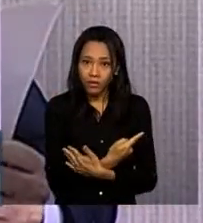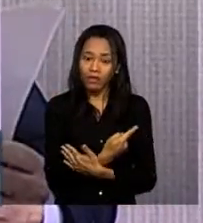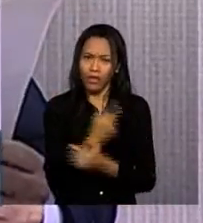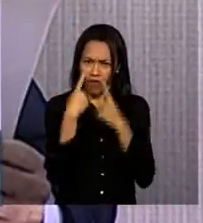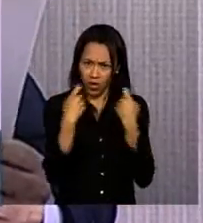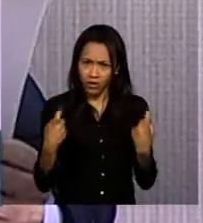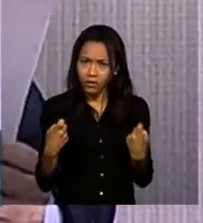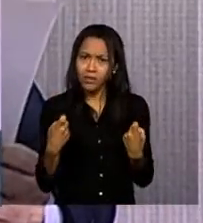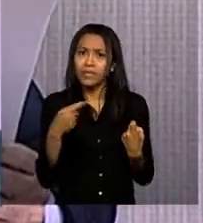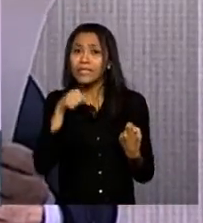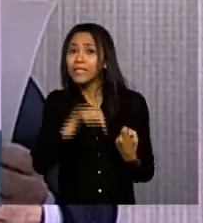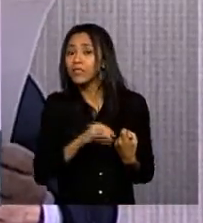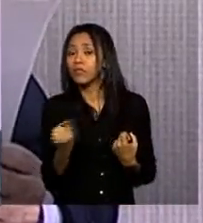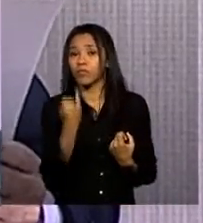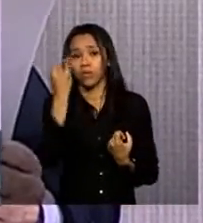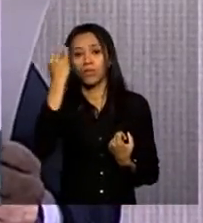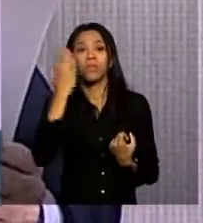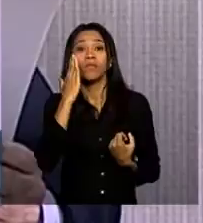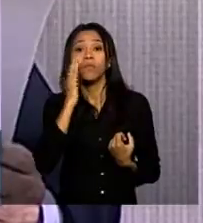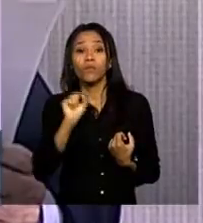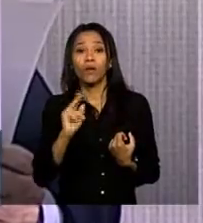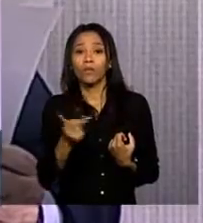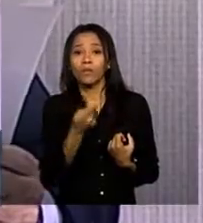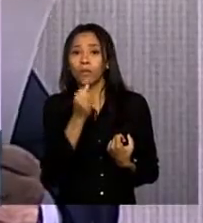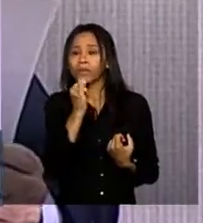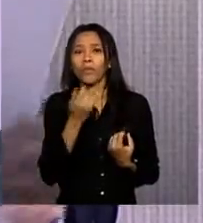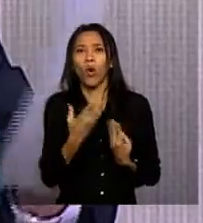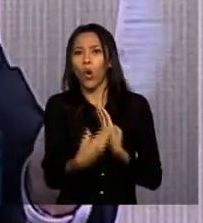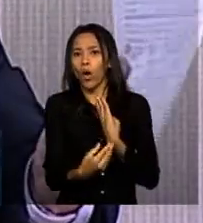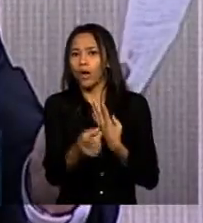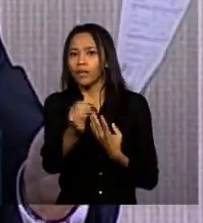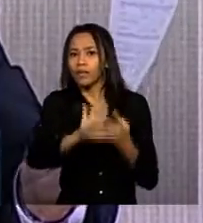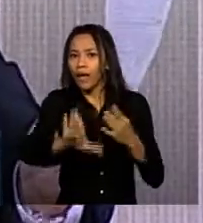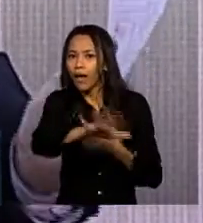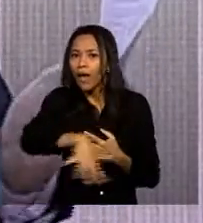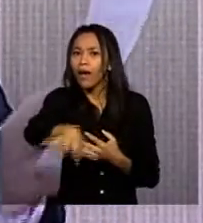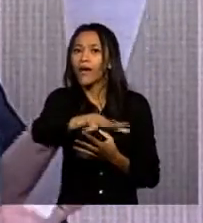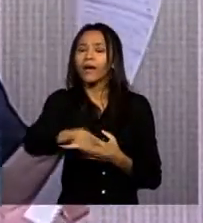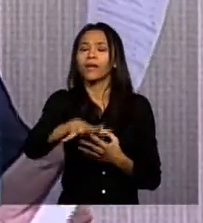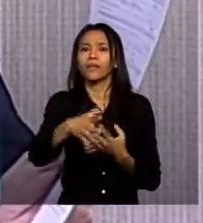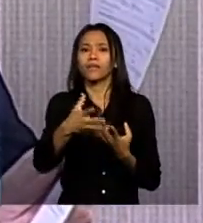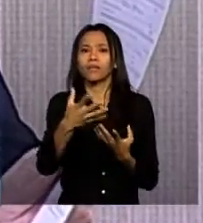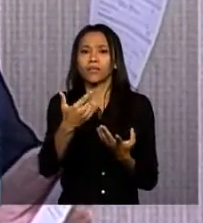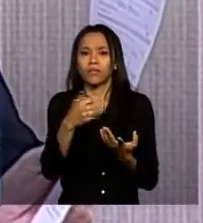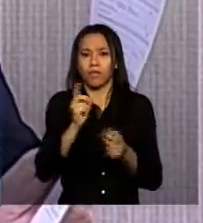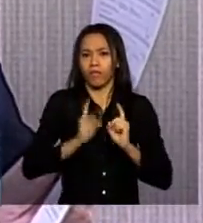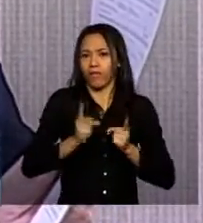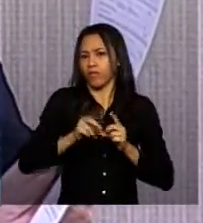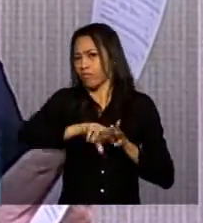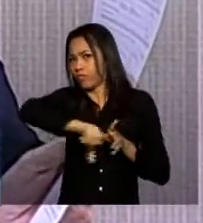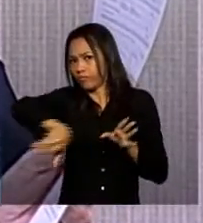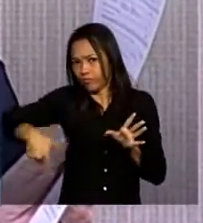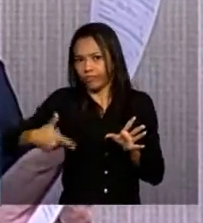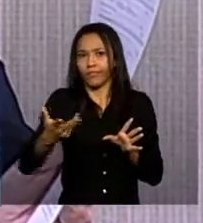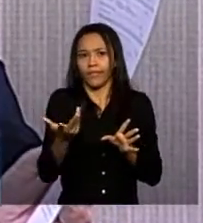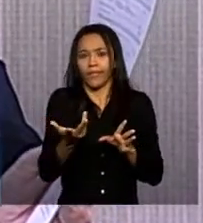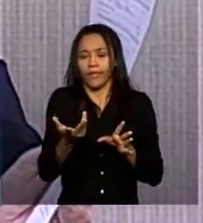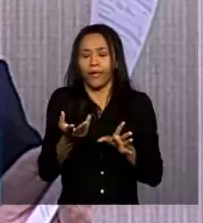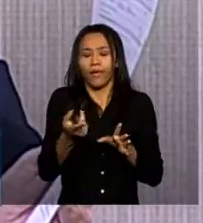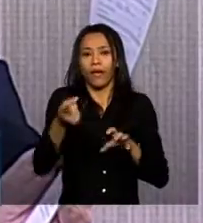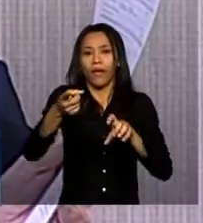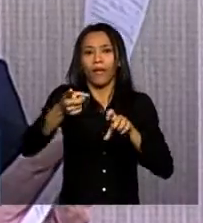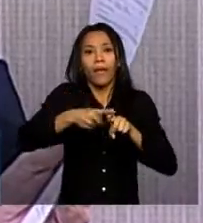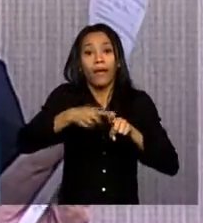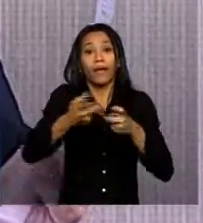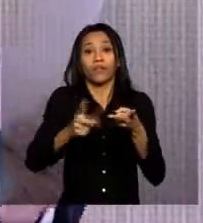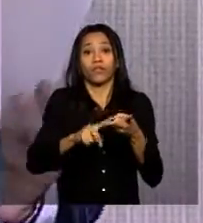estamos introduzindo dois novos campos, então, o de orientação sexual, onde o profissional de saúde, médico, enfermeiro,